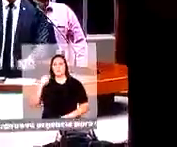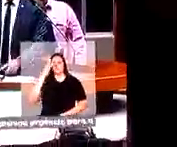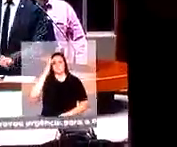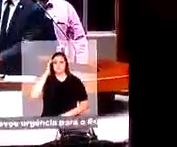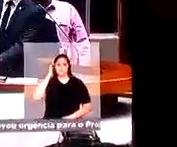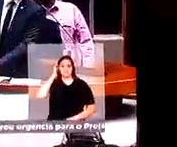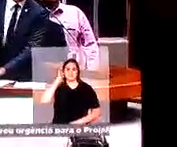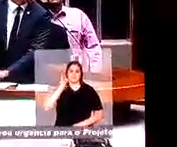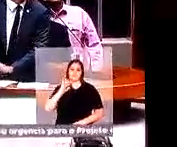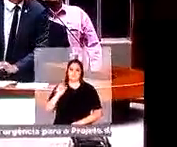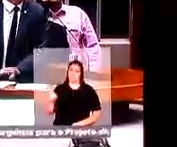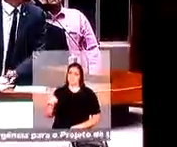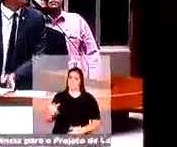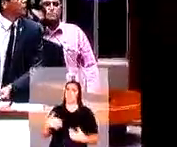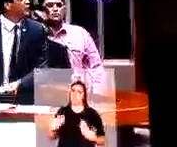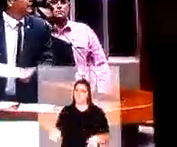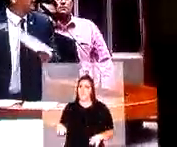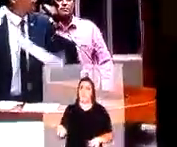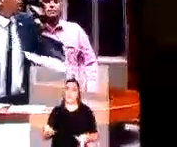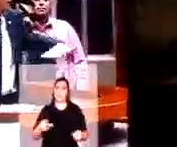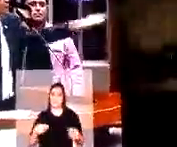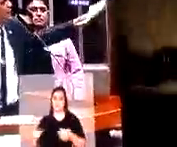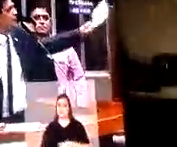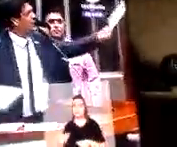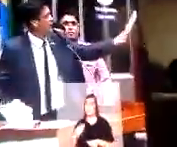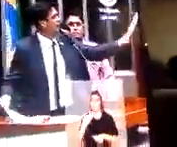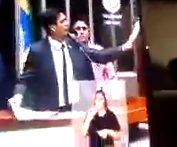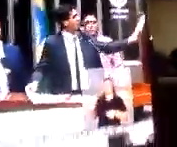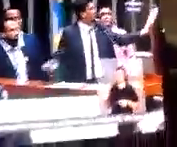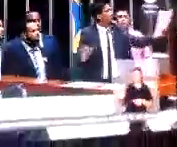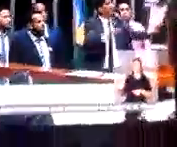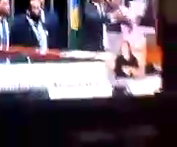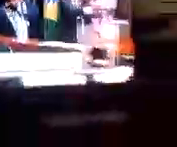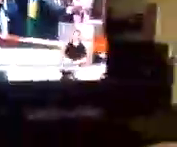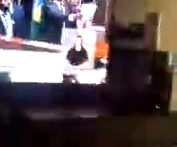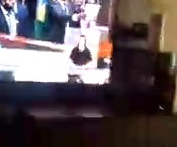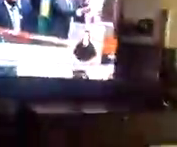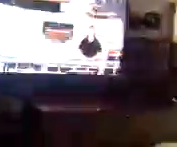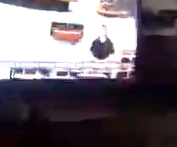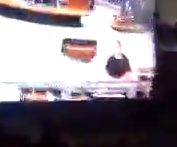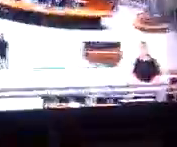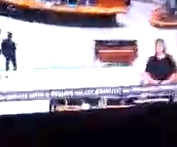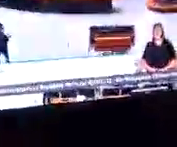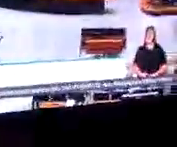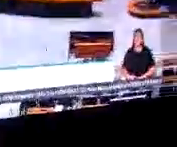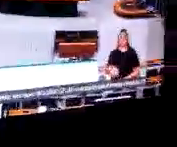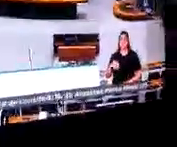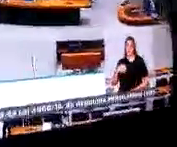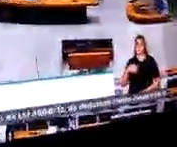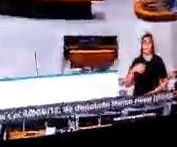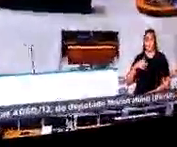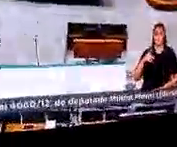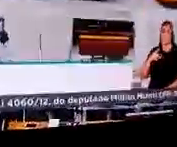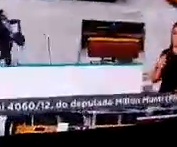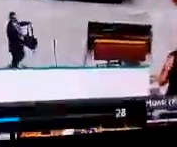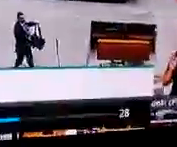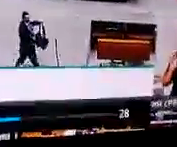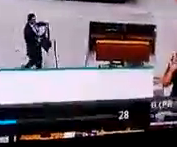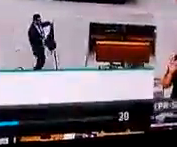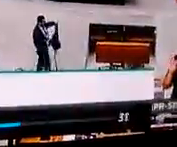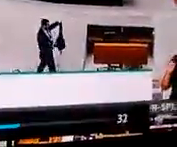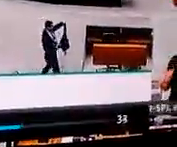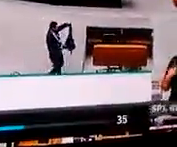Setor, eu quero entregar à mesa aqui uma solicitação, por gentileza, mesa. Receba aqui para mim. Aqui é do Patriota, presidente Patriota, estou pedindo aqui também